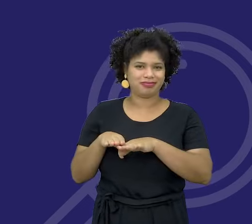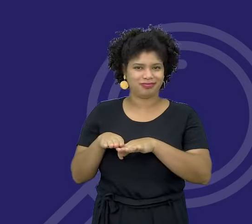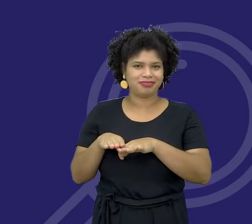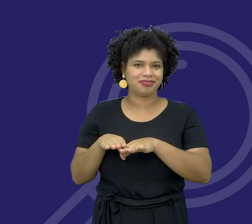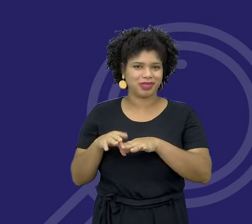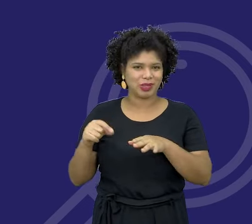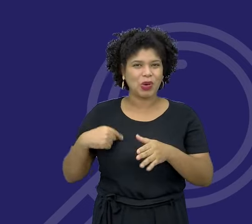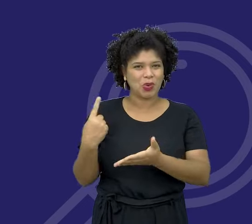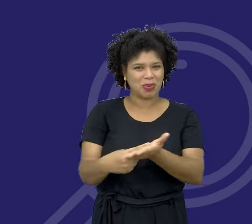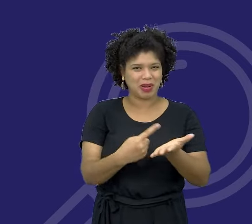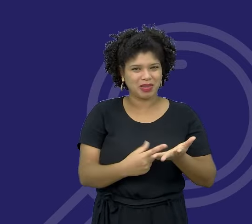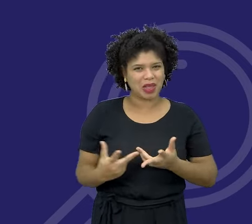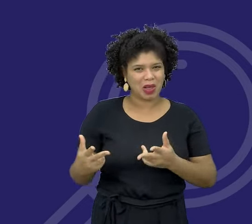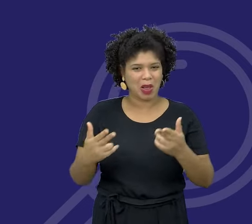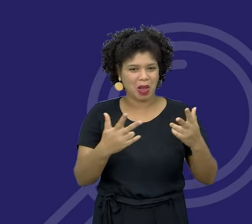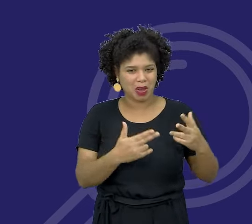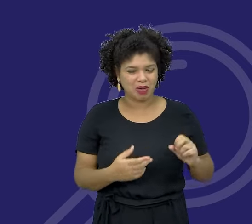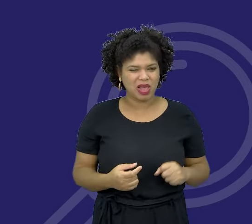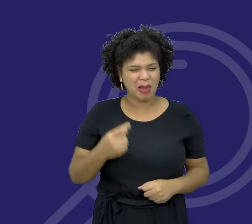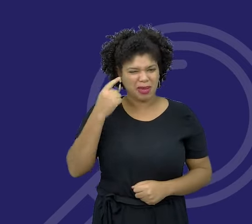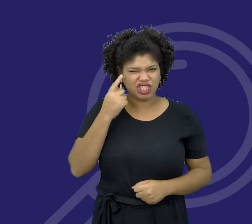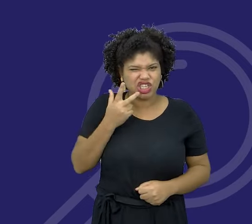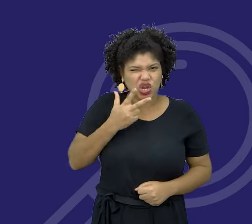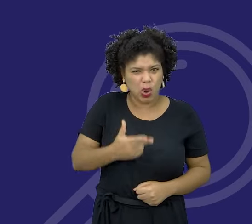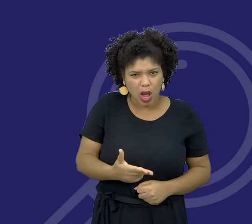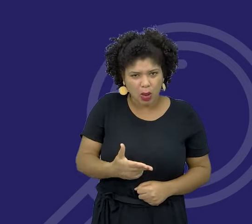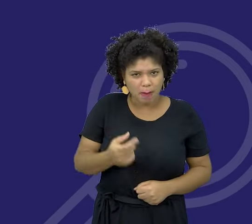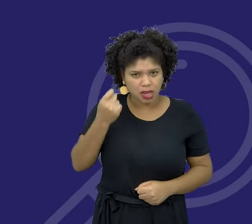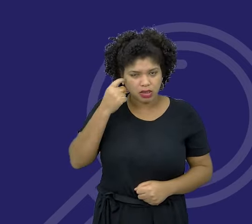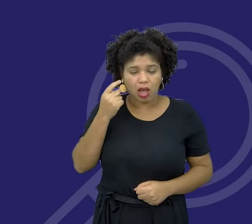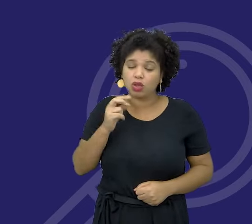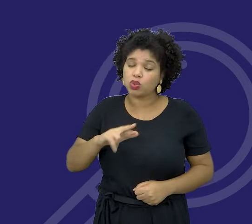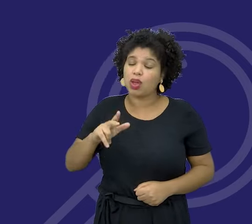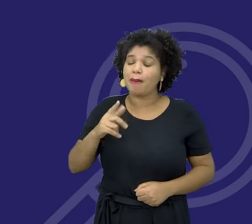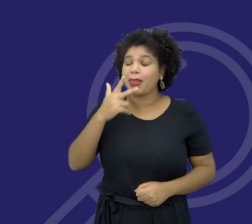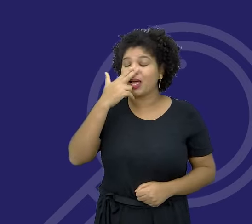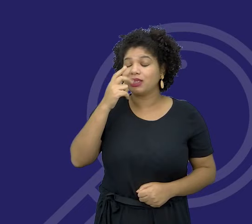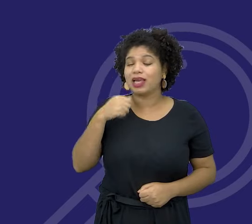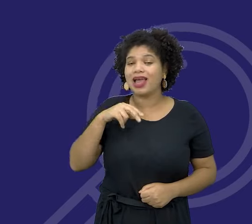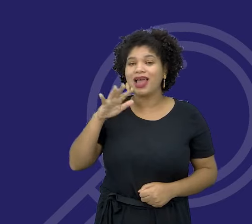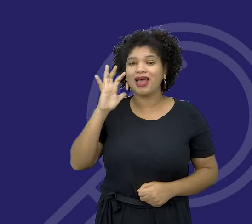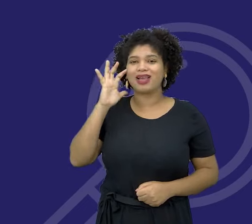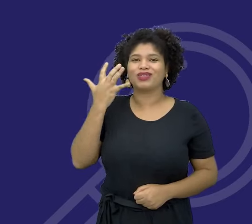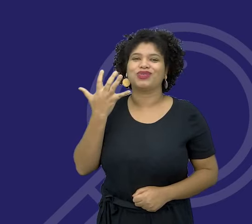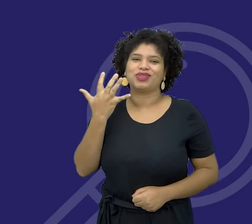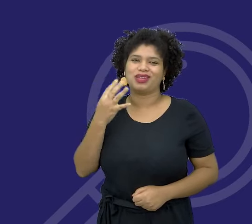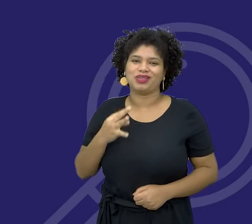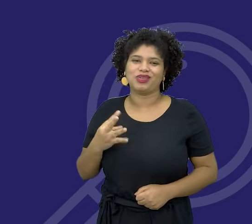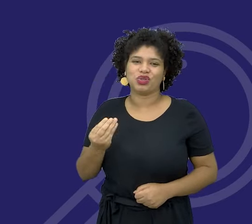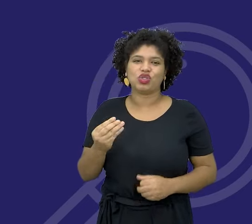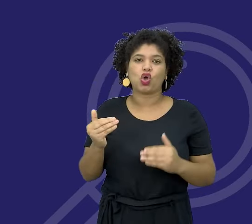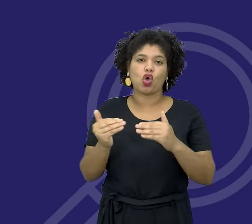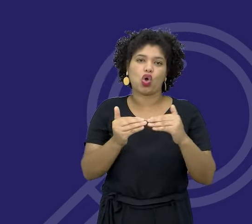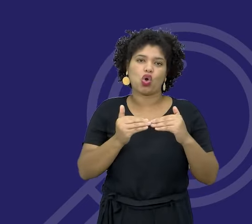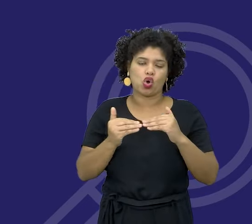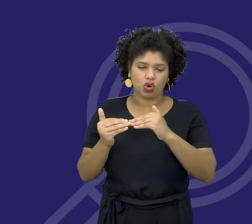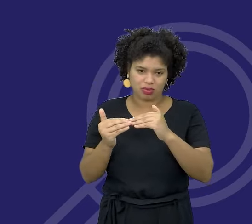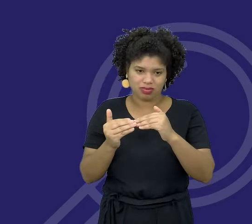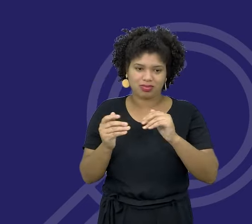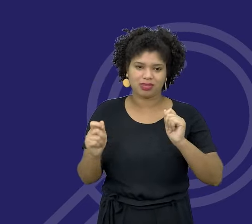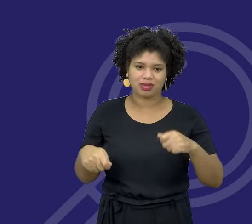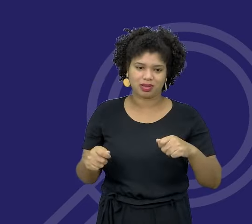professor tentará chegar com toda a classe a um consenso sobre o resultado correto. De repente, o quê? Foi o que eu falei. Pode